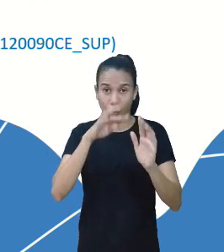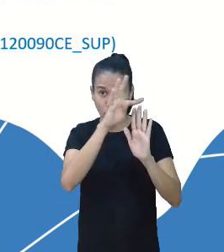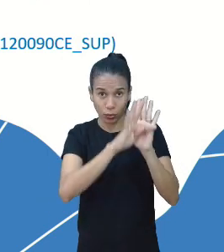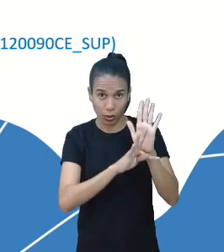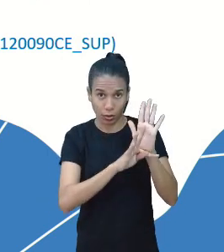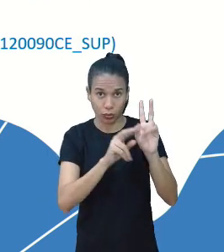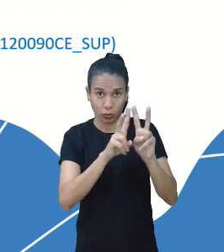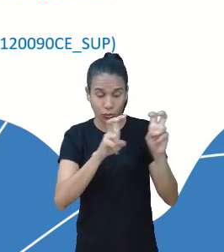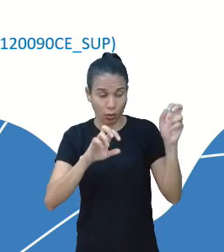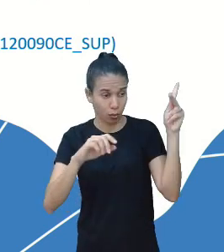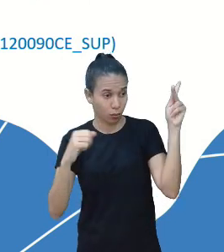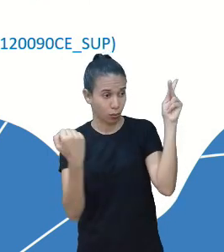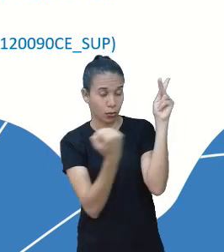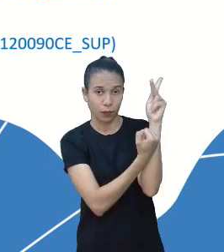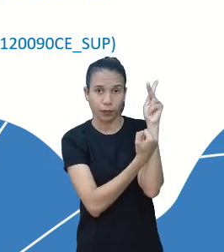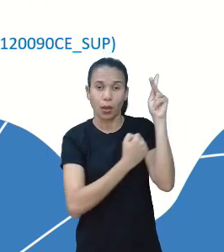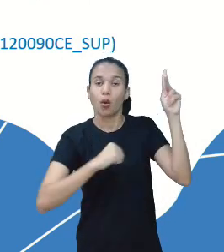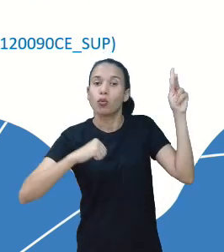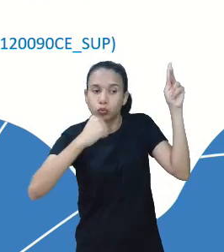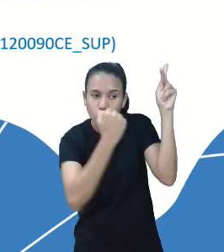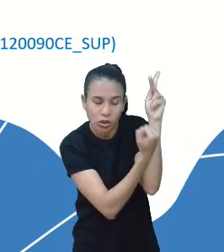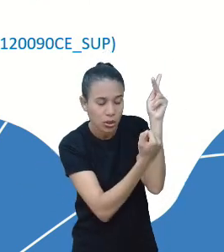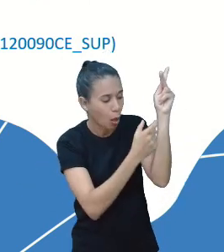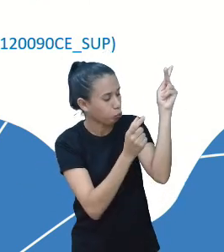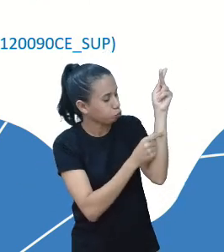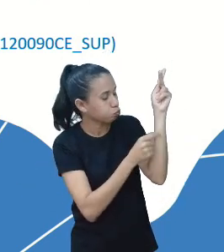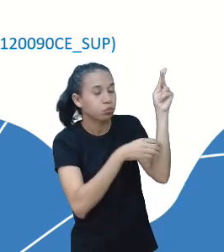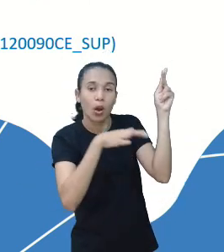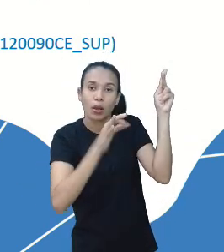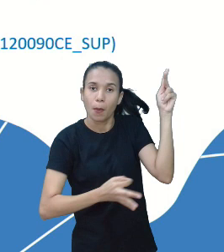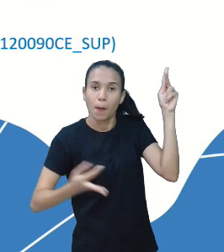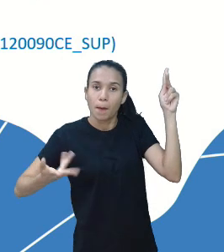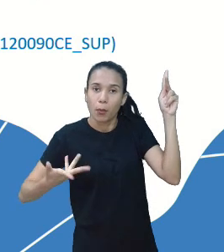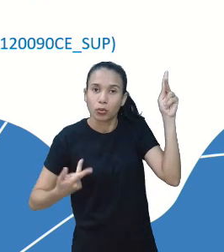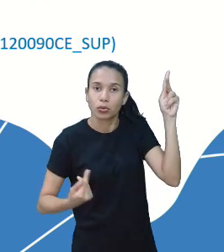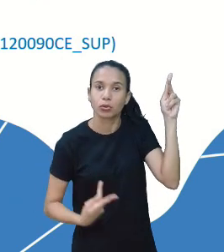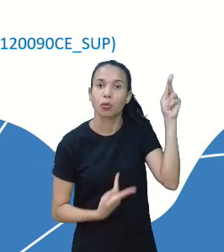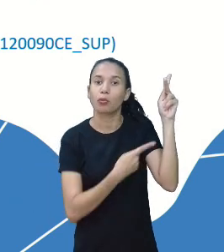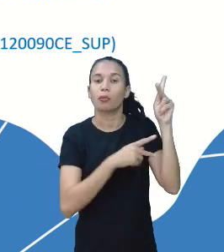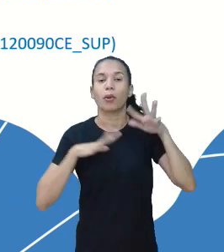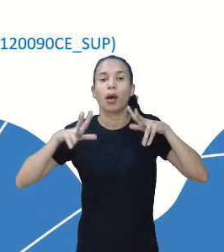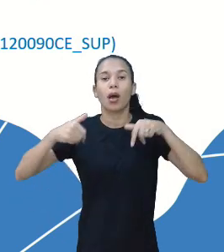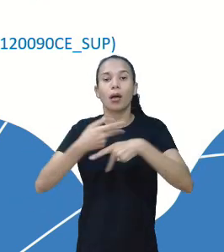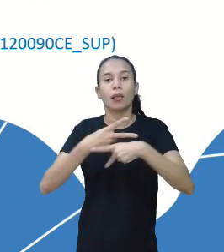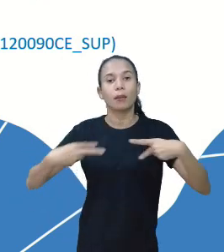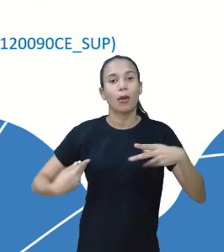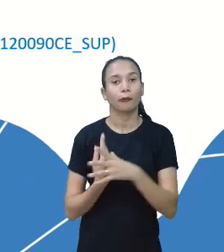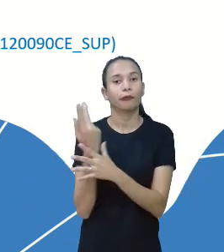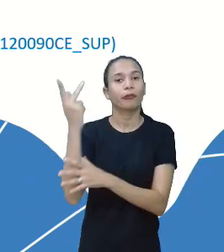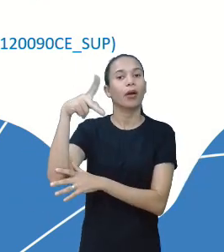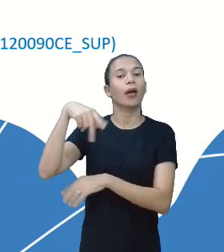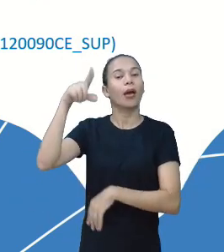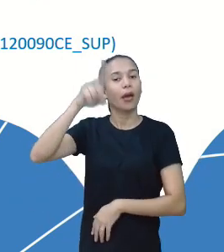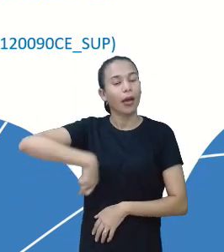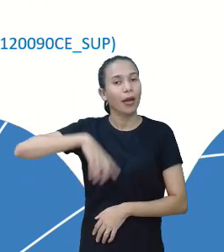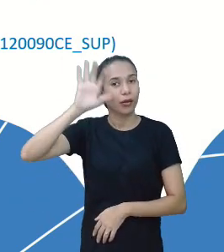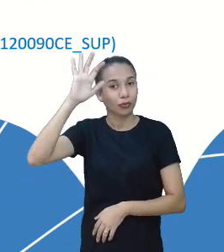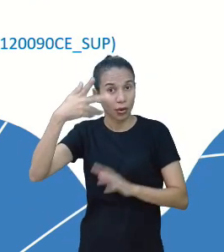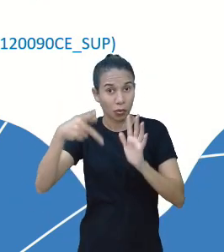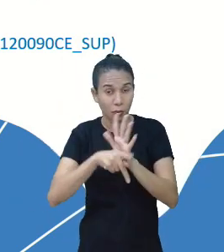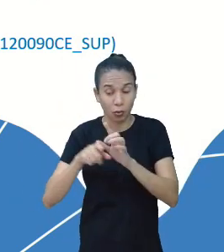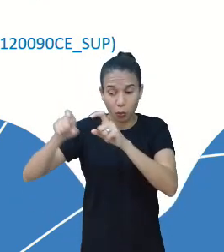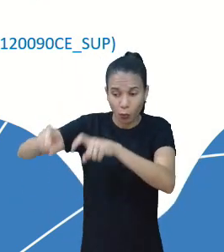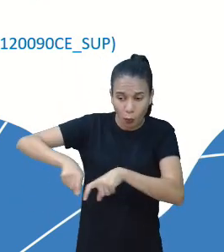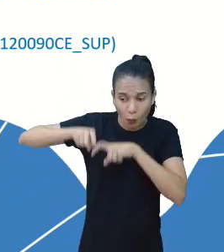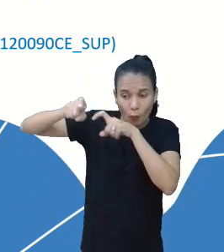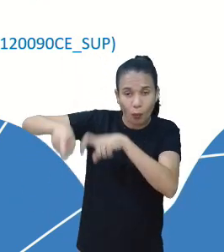texto sobre os selos? Os selos também garantem que a produção de alimentos de origem animal e vegetal foi resultado de uma